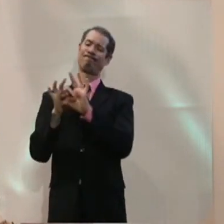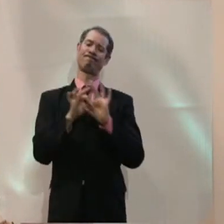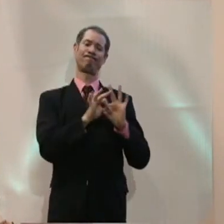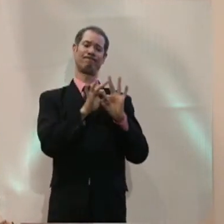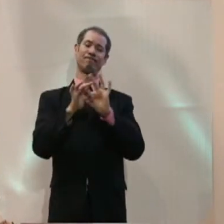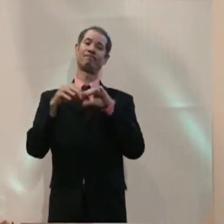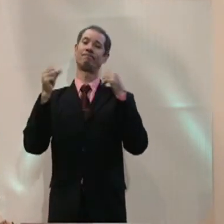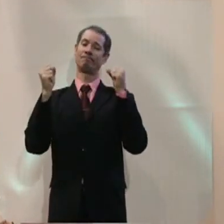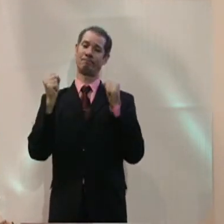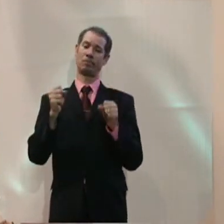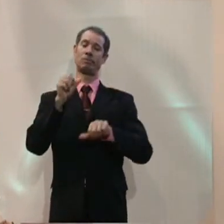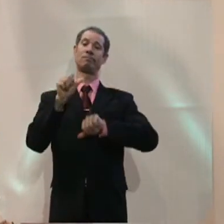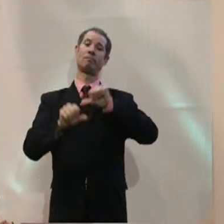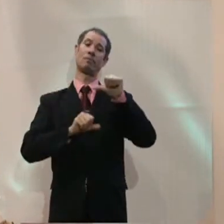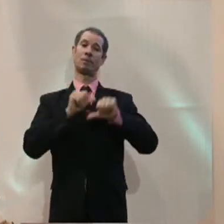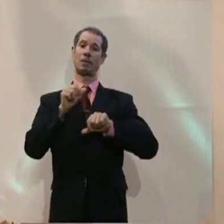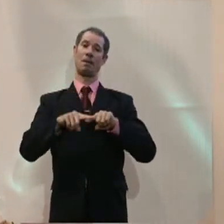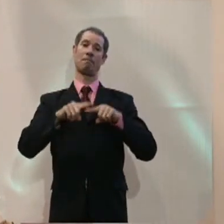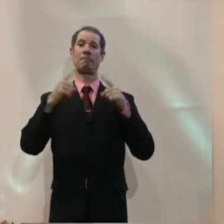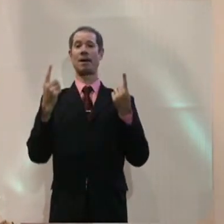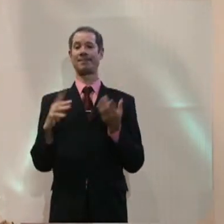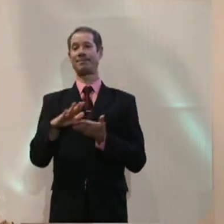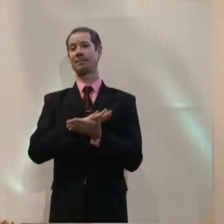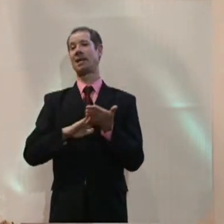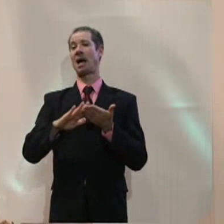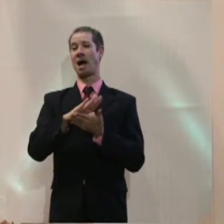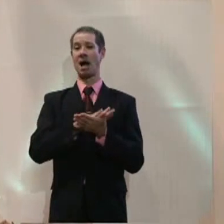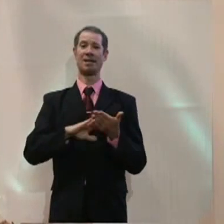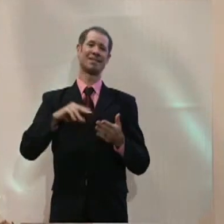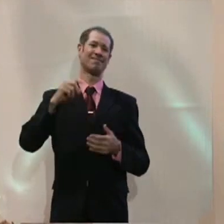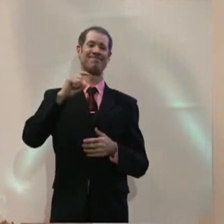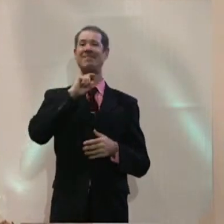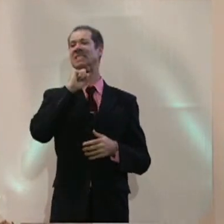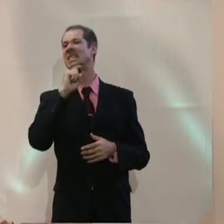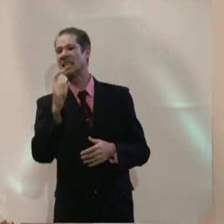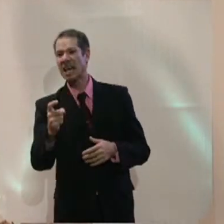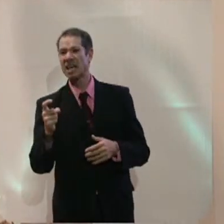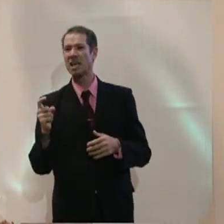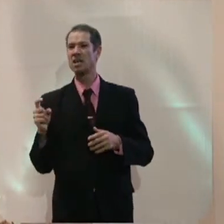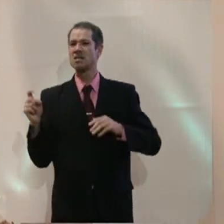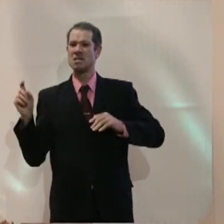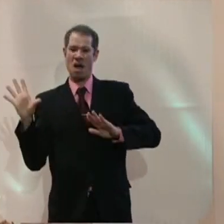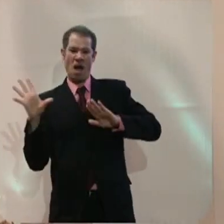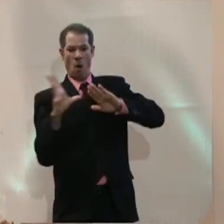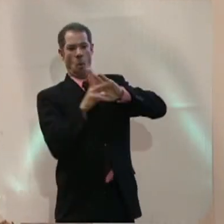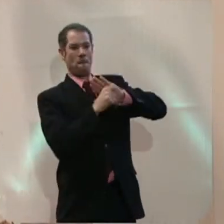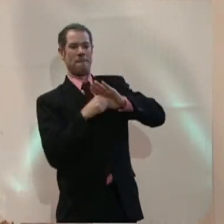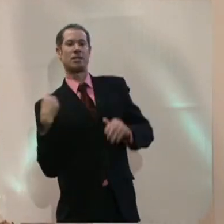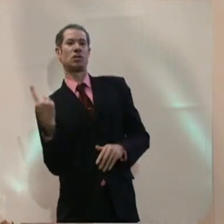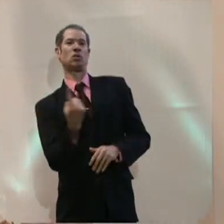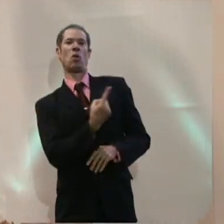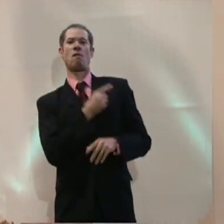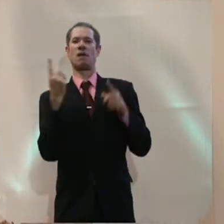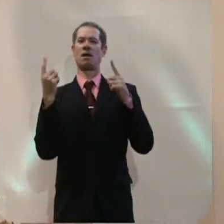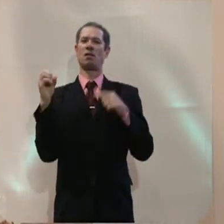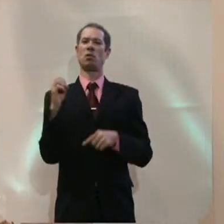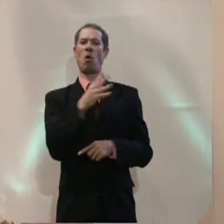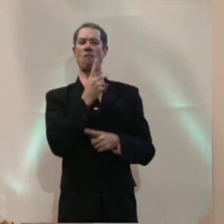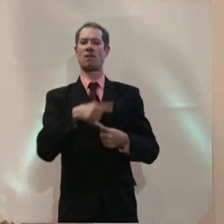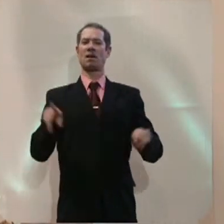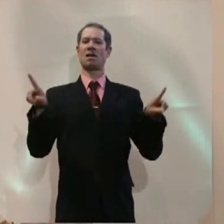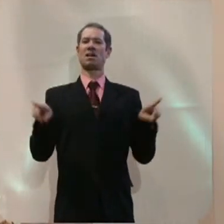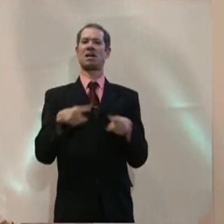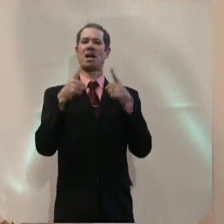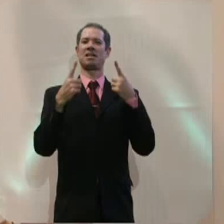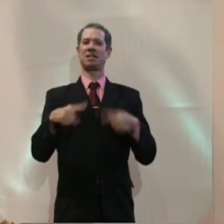podem mudar, mas nada, nem ninguém pode roubar de nós a nova canção